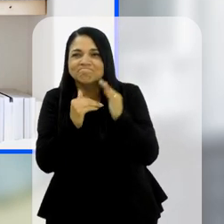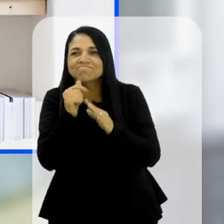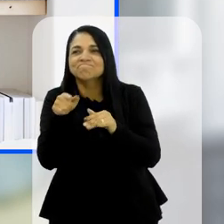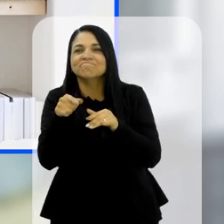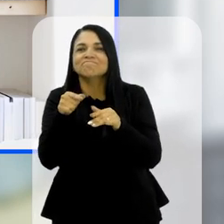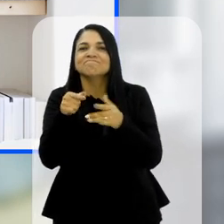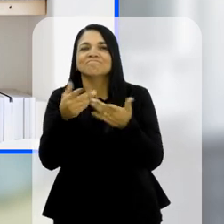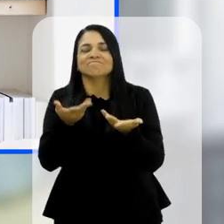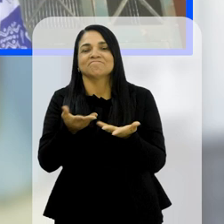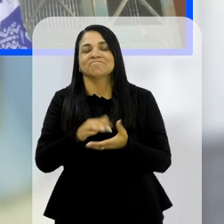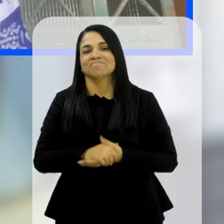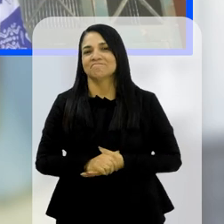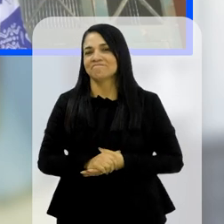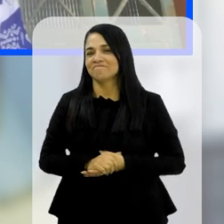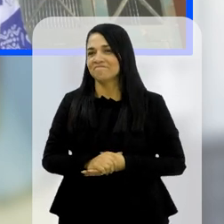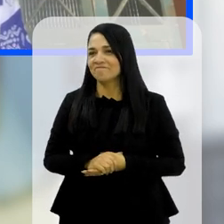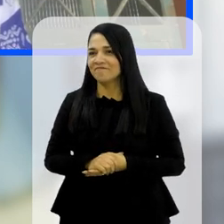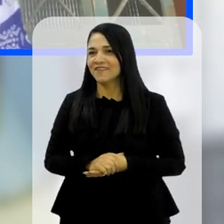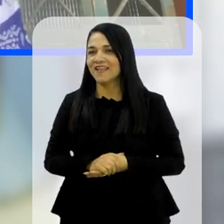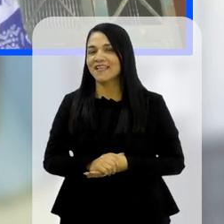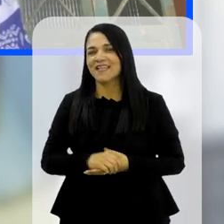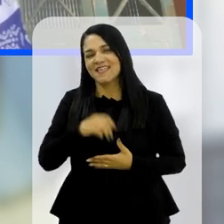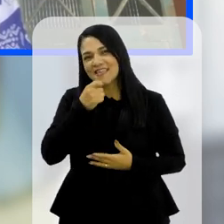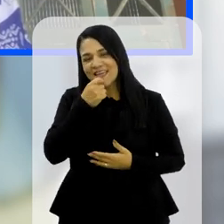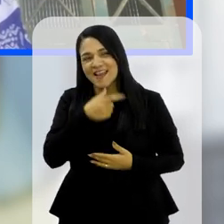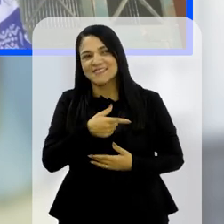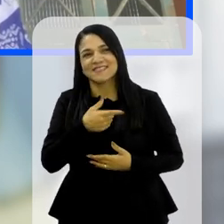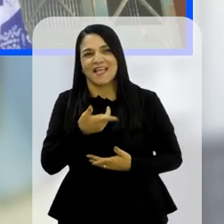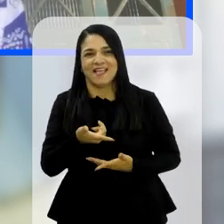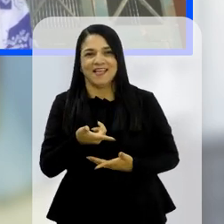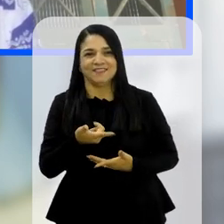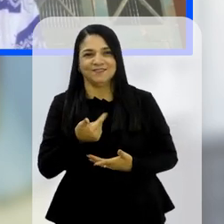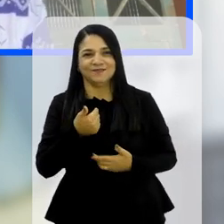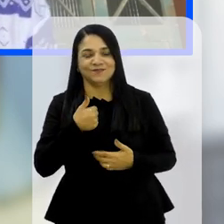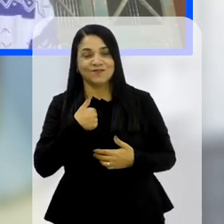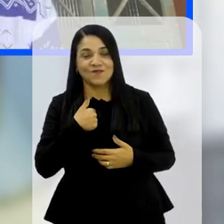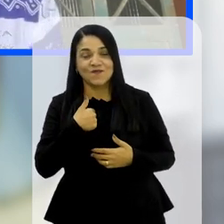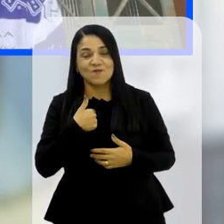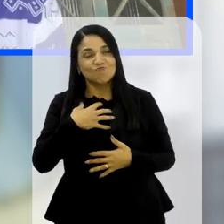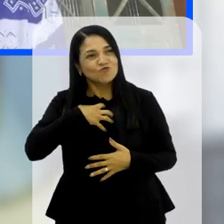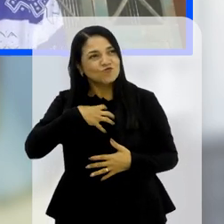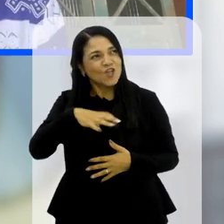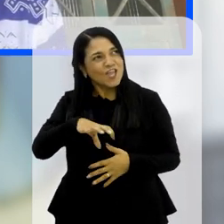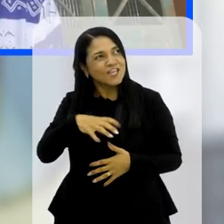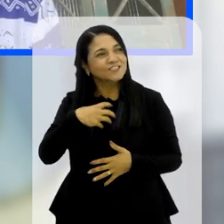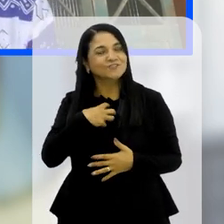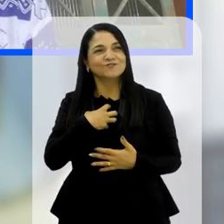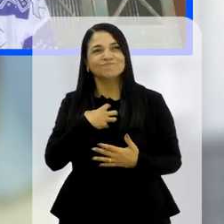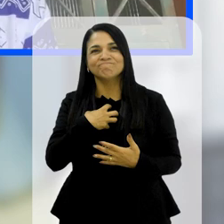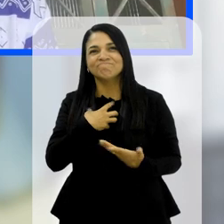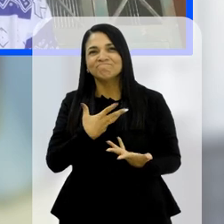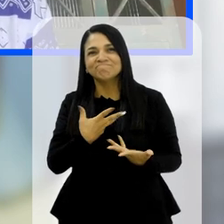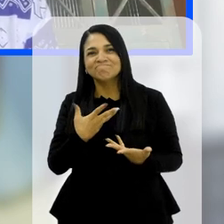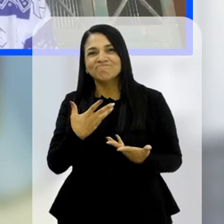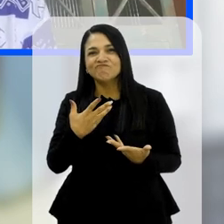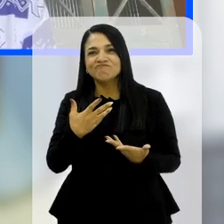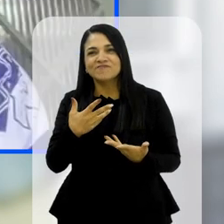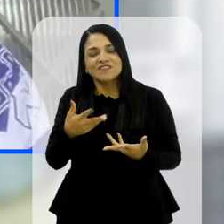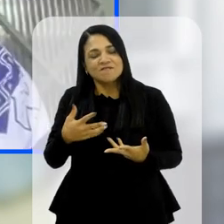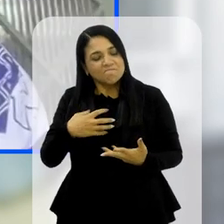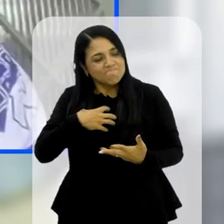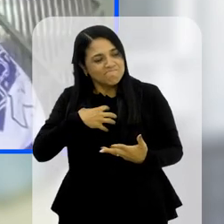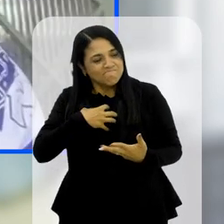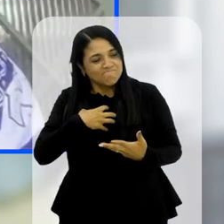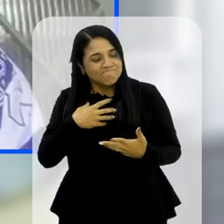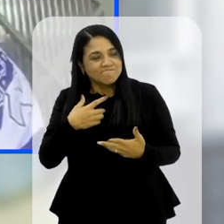lá no início, né? Quando você estava dando os pontapés iniciais? É engraçado porque, de algum jeito, eu sinto que